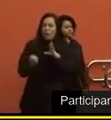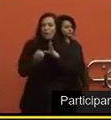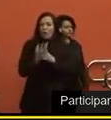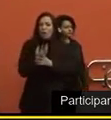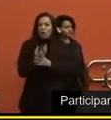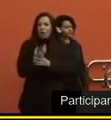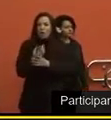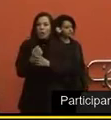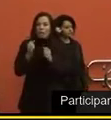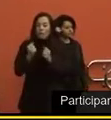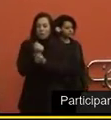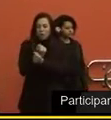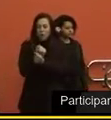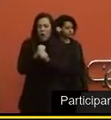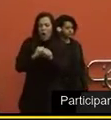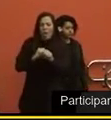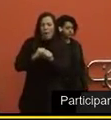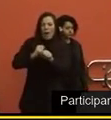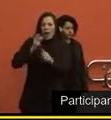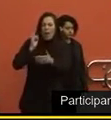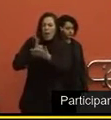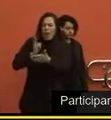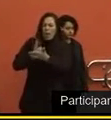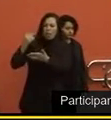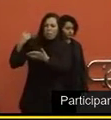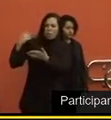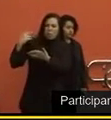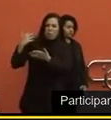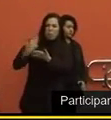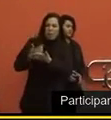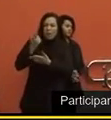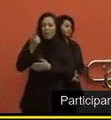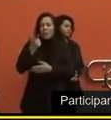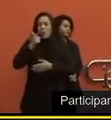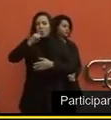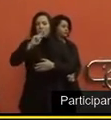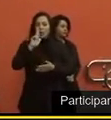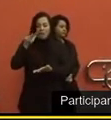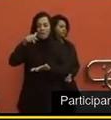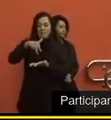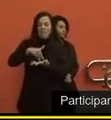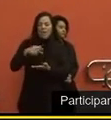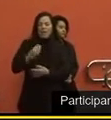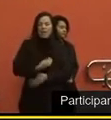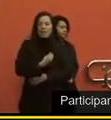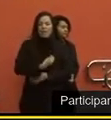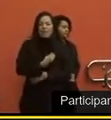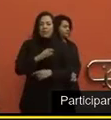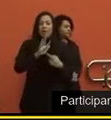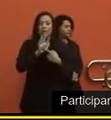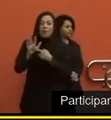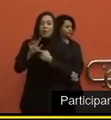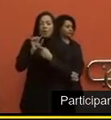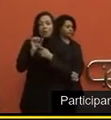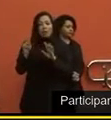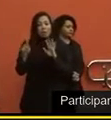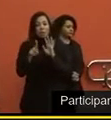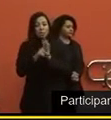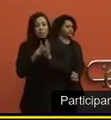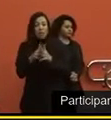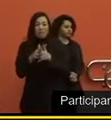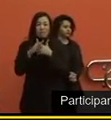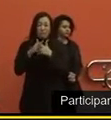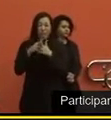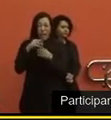de romper a retórica que lhe é própria e alcançar a realidade, que tem se mostrado particularmente